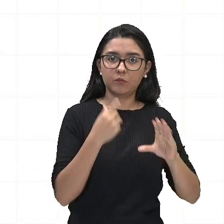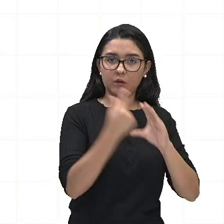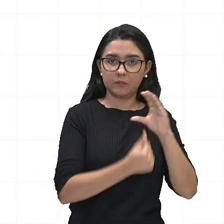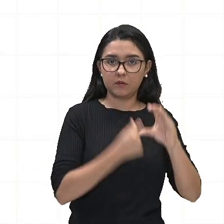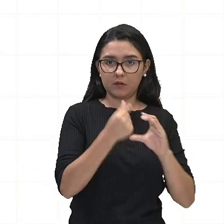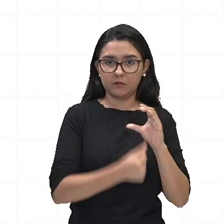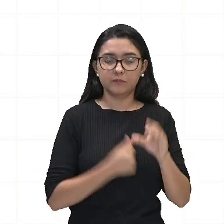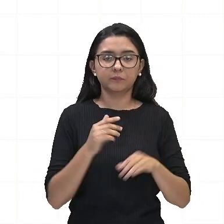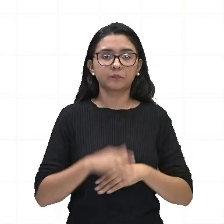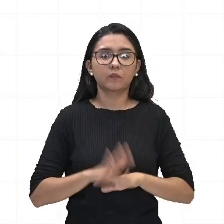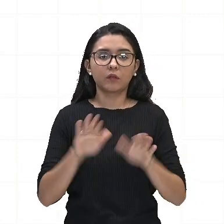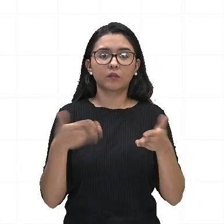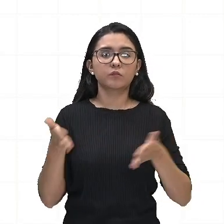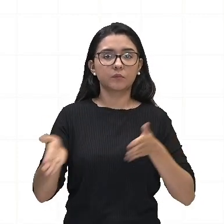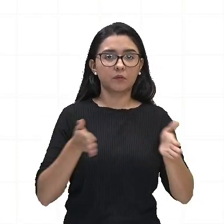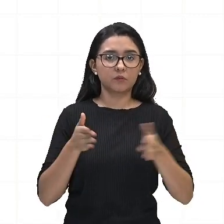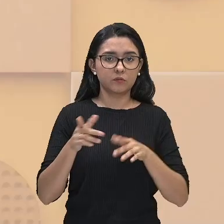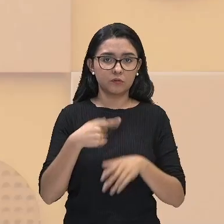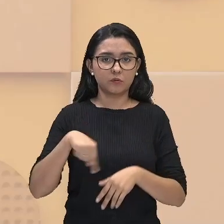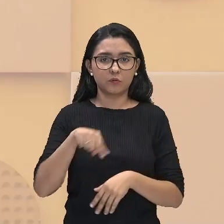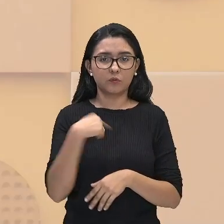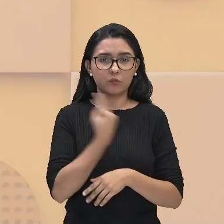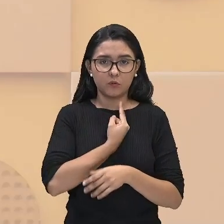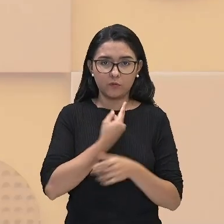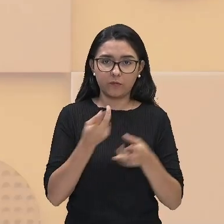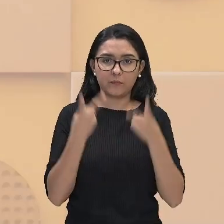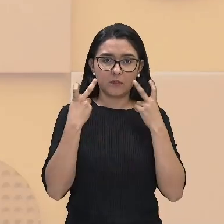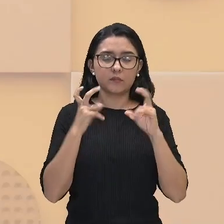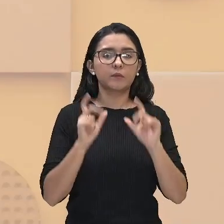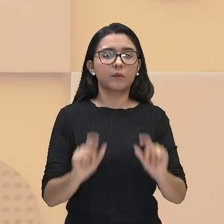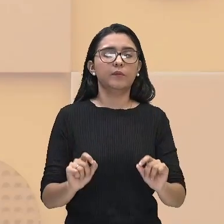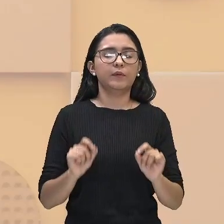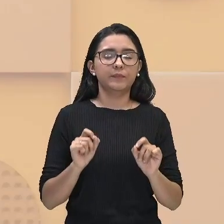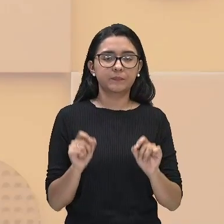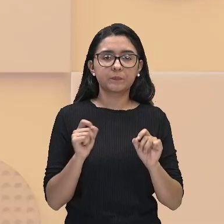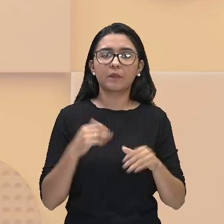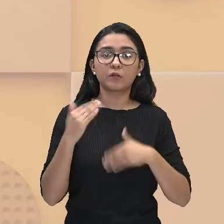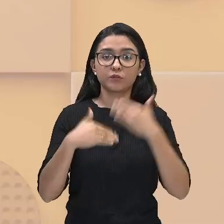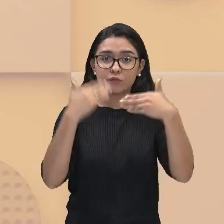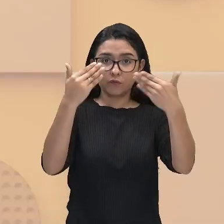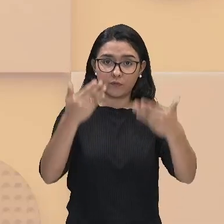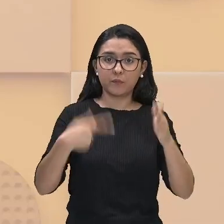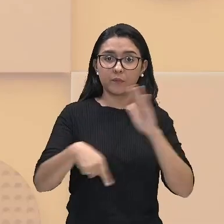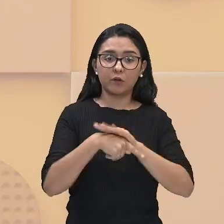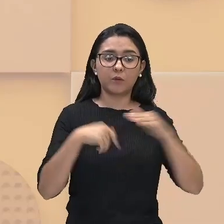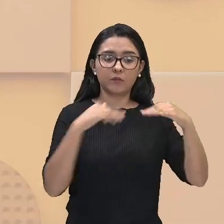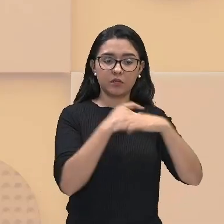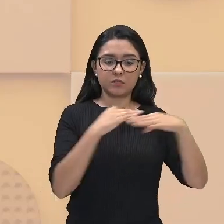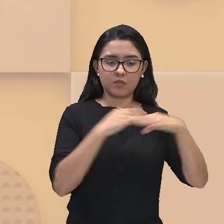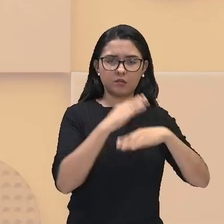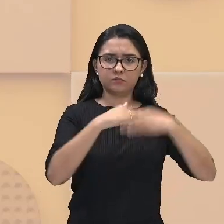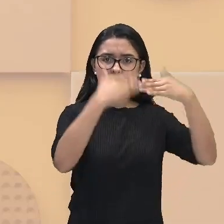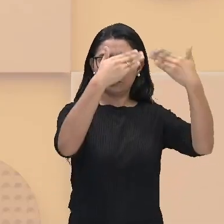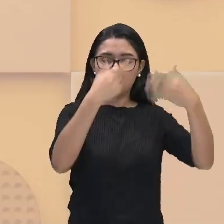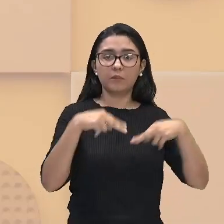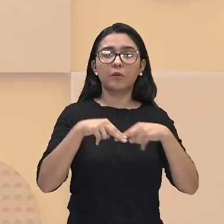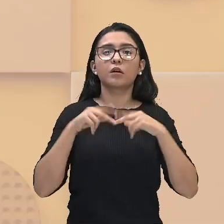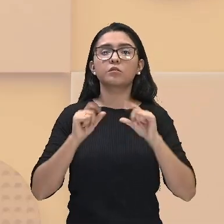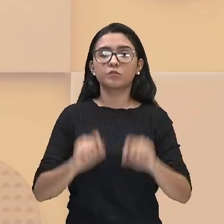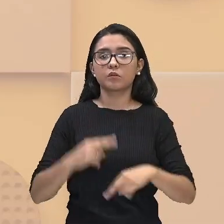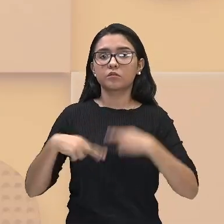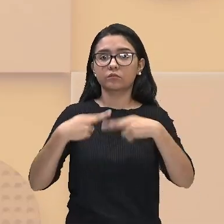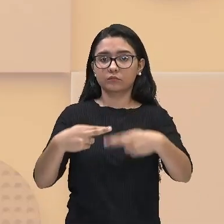capitalismo. Nesse momento, nós vamos observar aí a questão do desenvolvimento das cidades por conta do